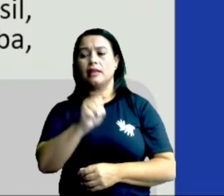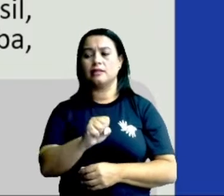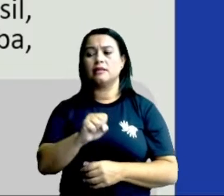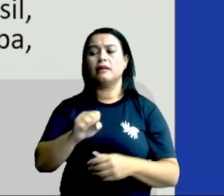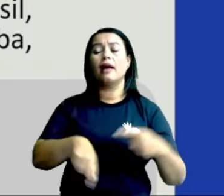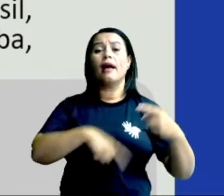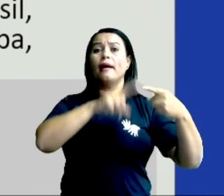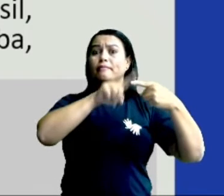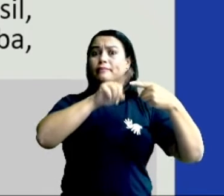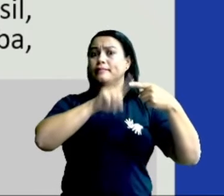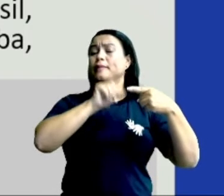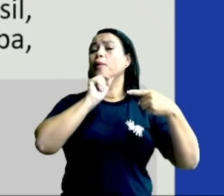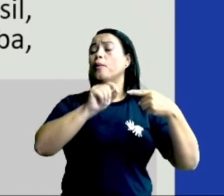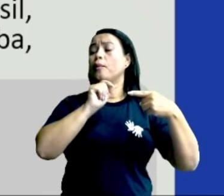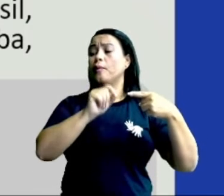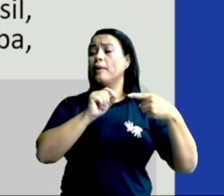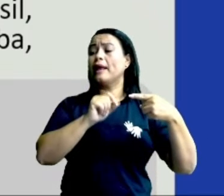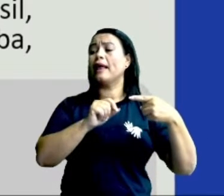formando-se que